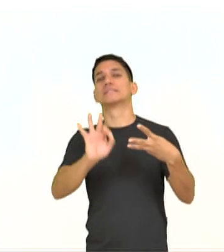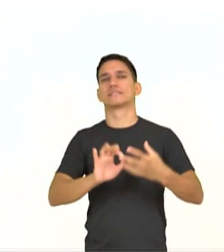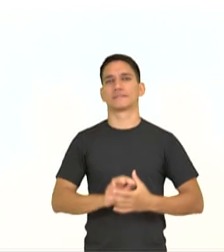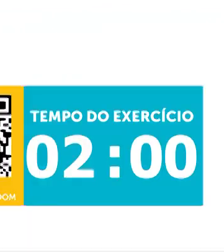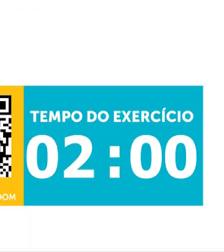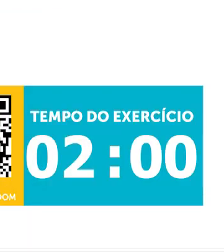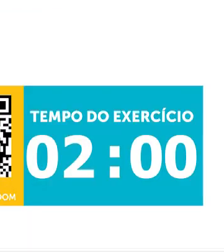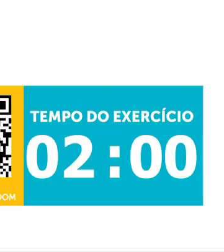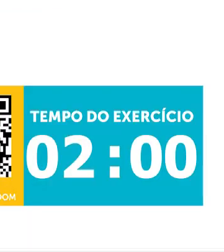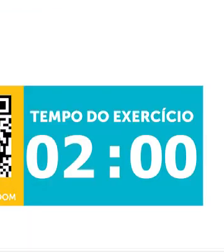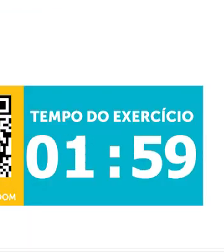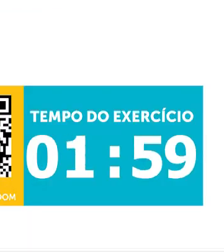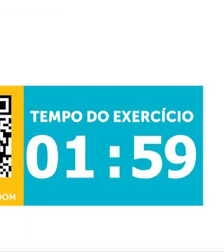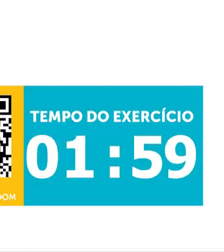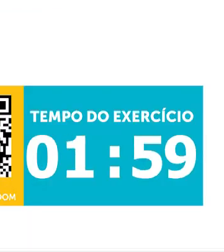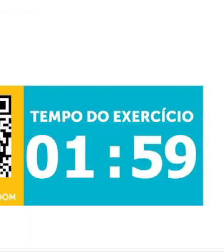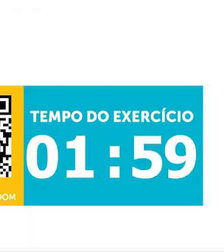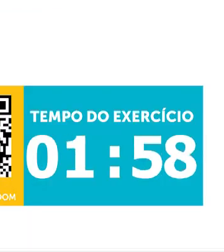correta.